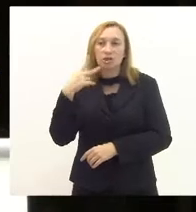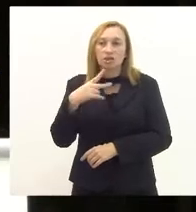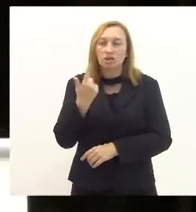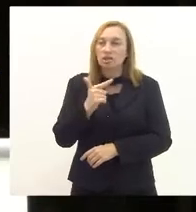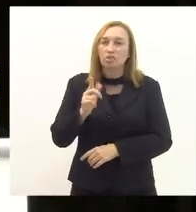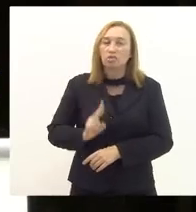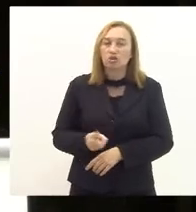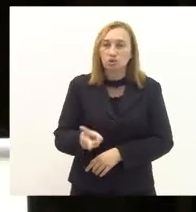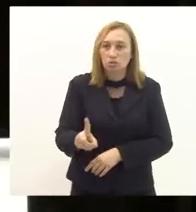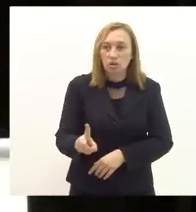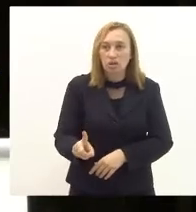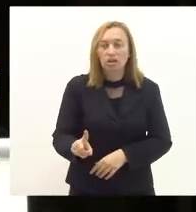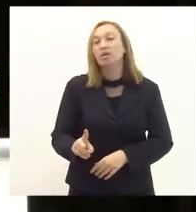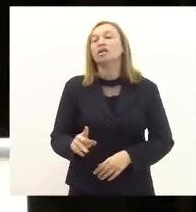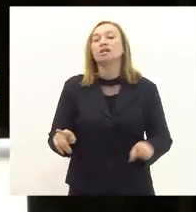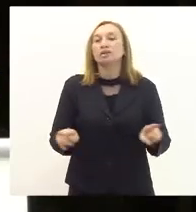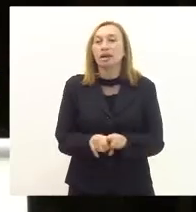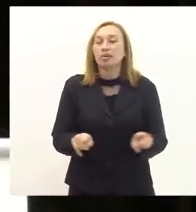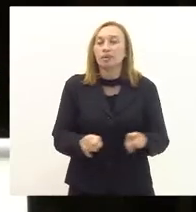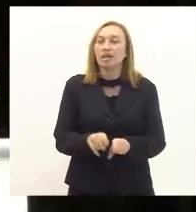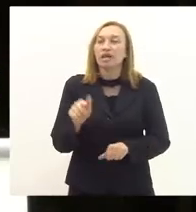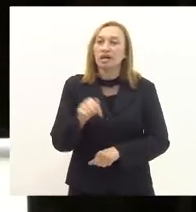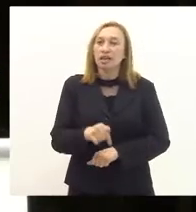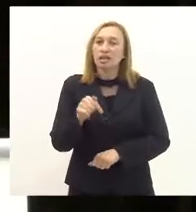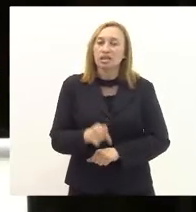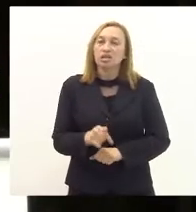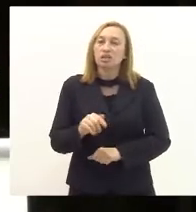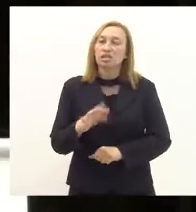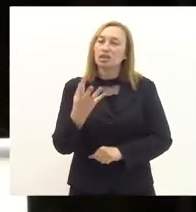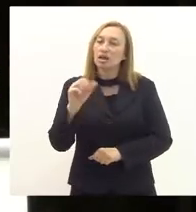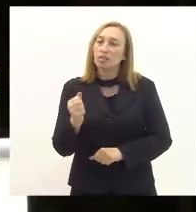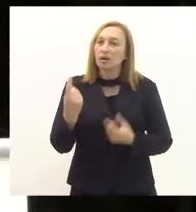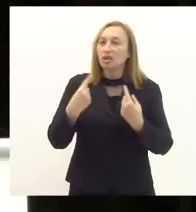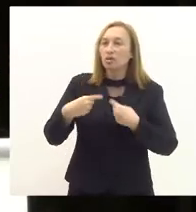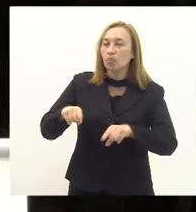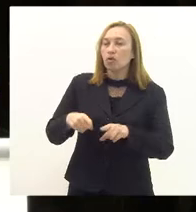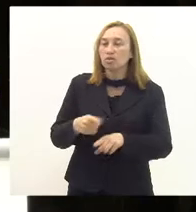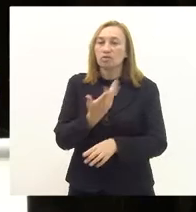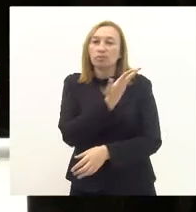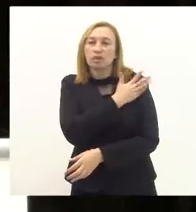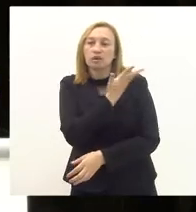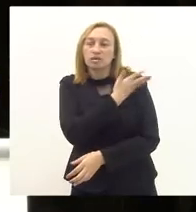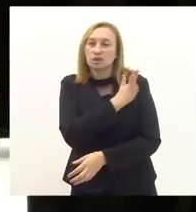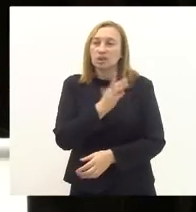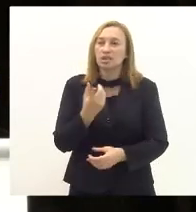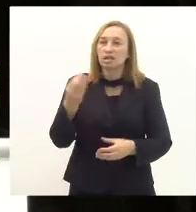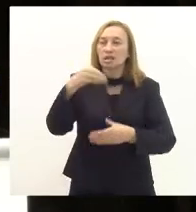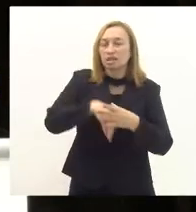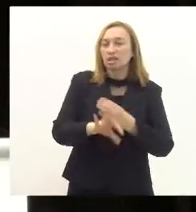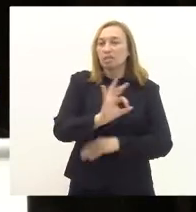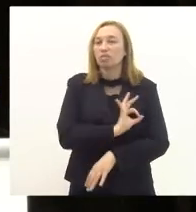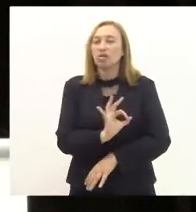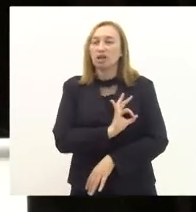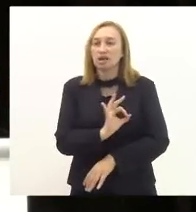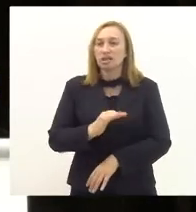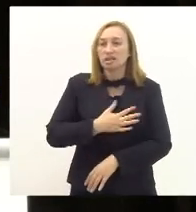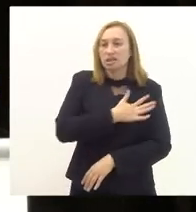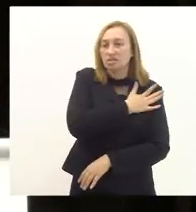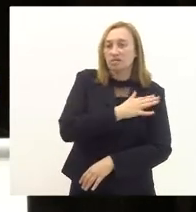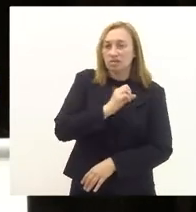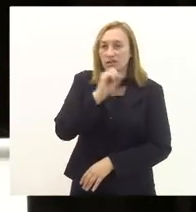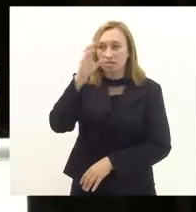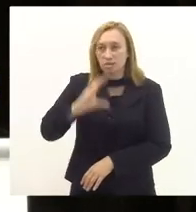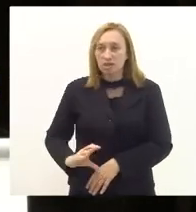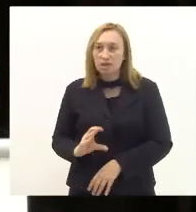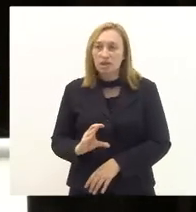se continua. Era também aqui as campanhas contra a discriminação dentro da Polícia Civil e da Polícia Militar, e